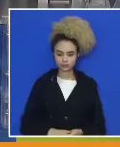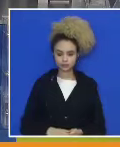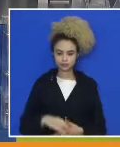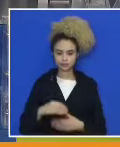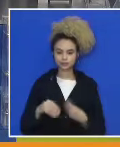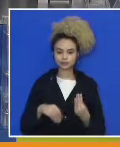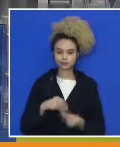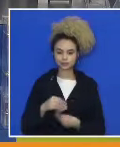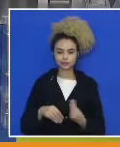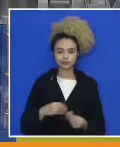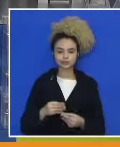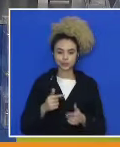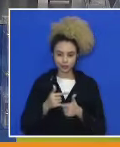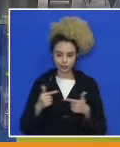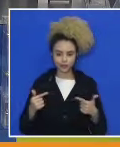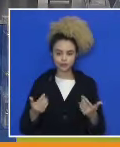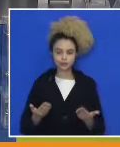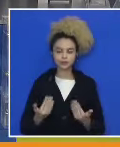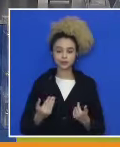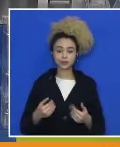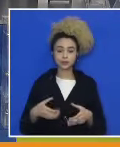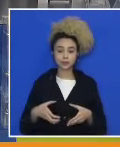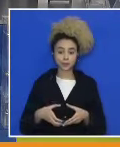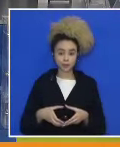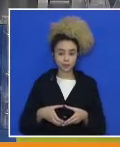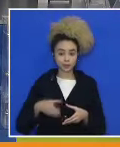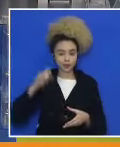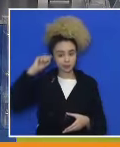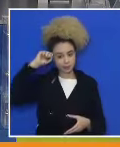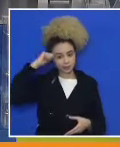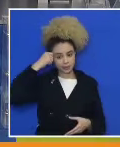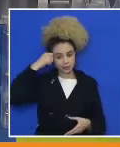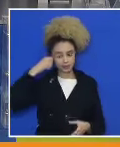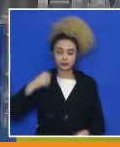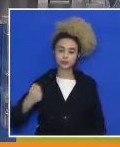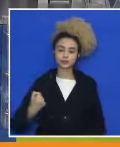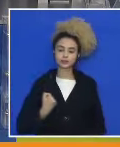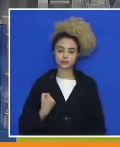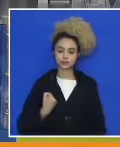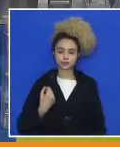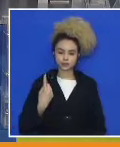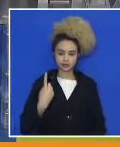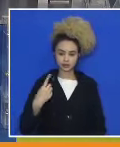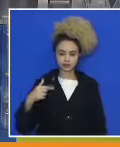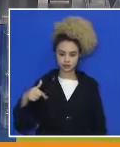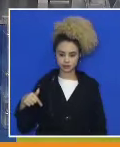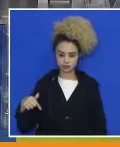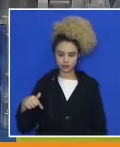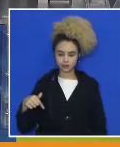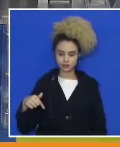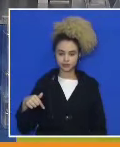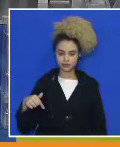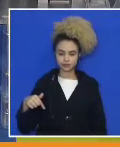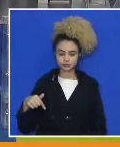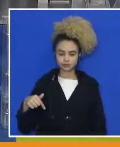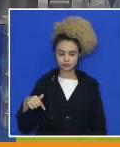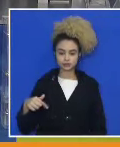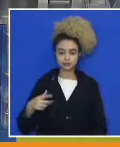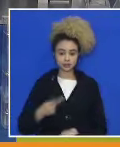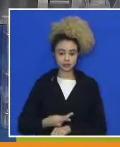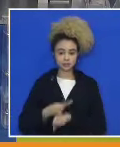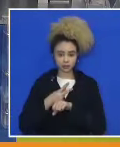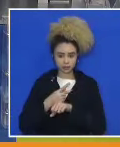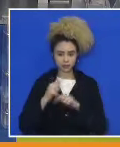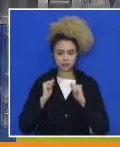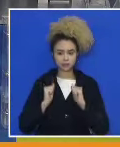O globo girando, você chamando, a sorte chegando. Bola preta, número 17. Preta, 17. Este prêmio